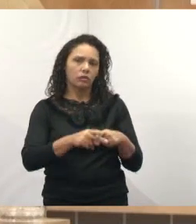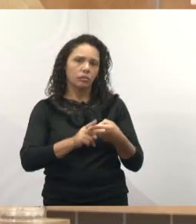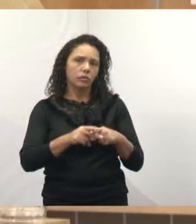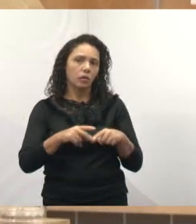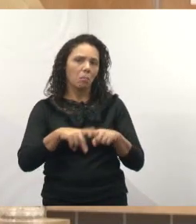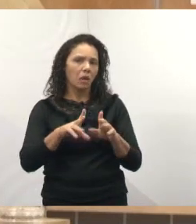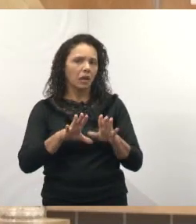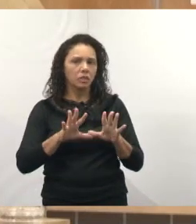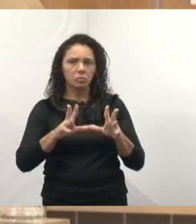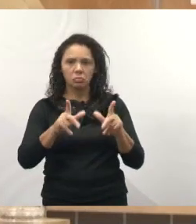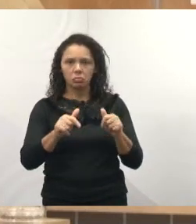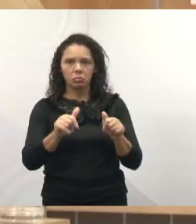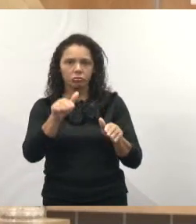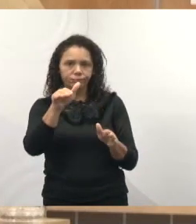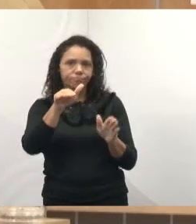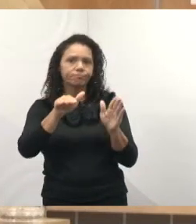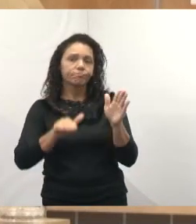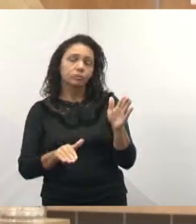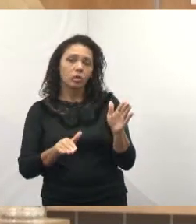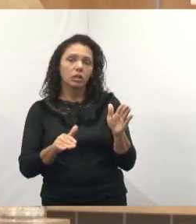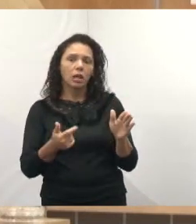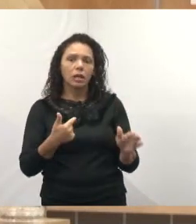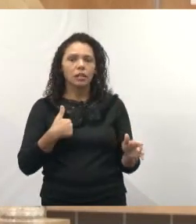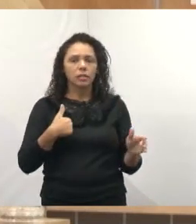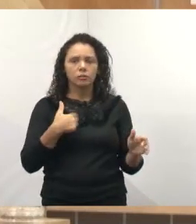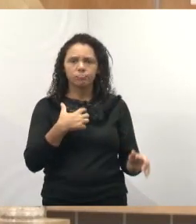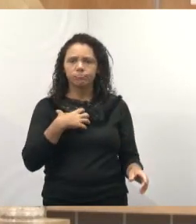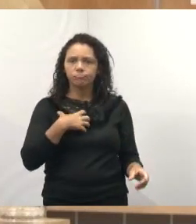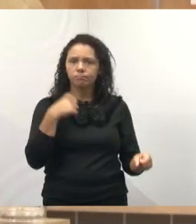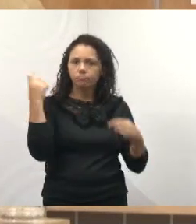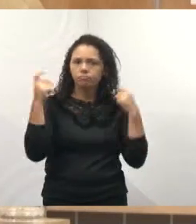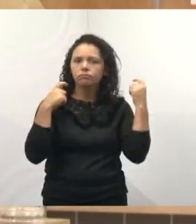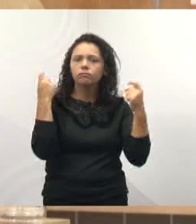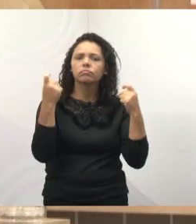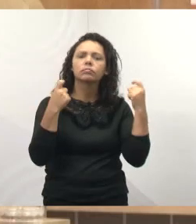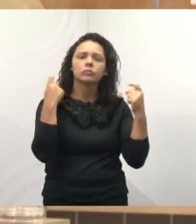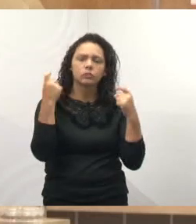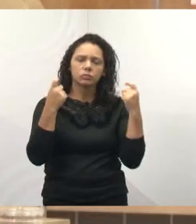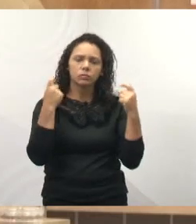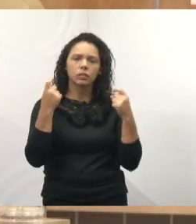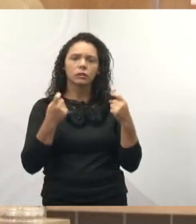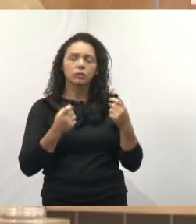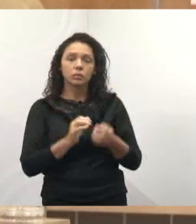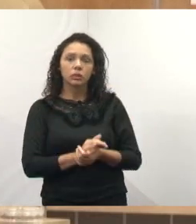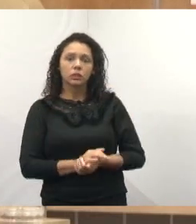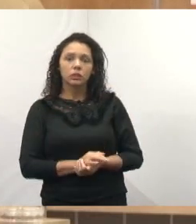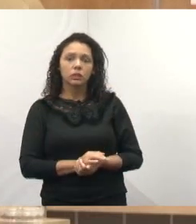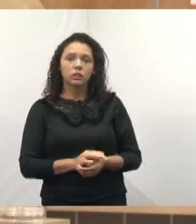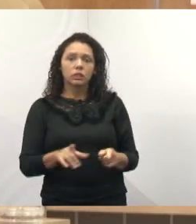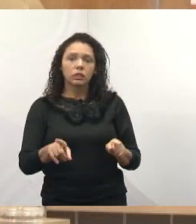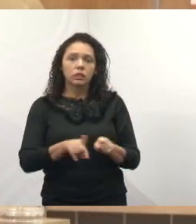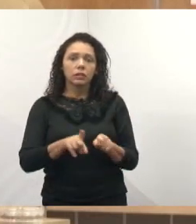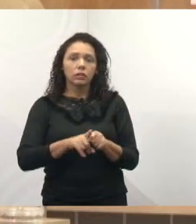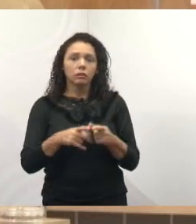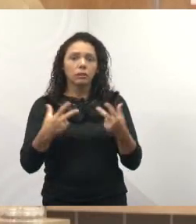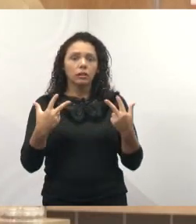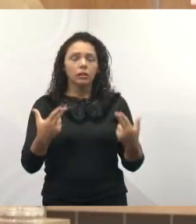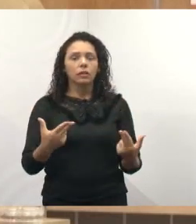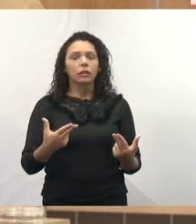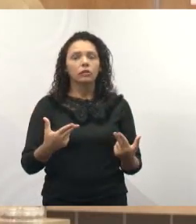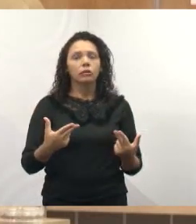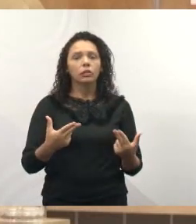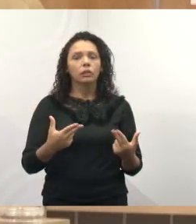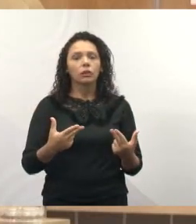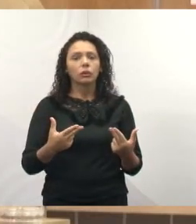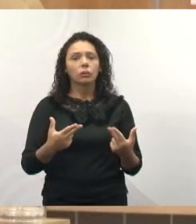como um todo, queda. Isso me preocupa, assim como me preocupa a prestação de contas da Prefeitura com